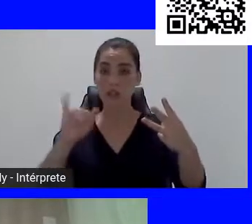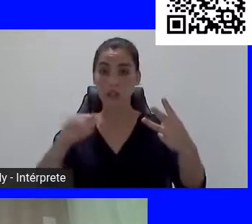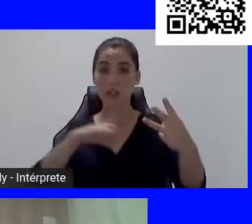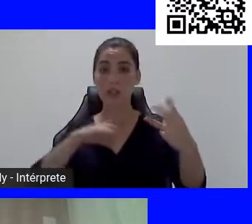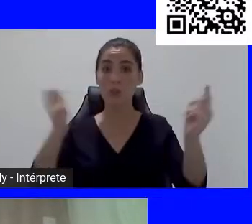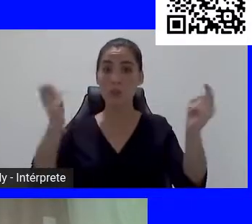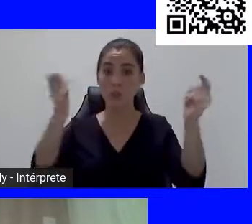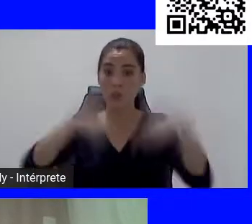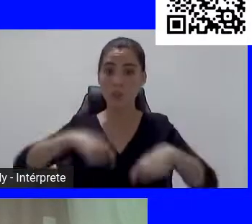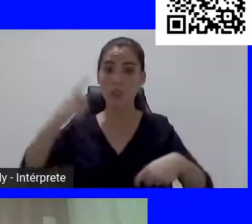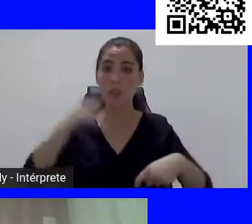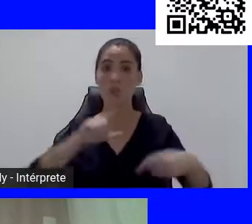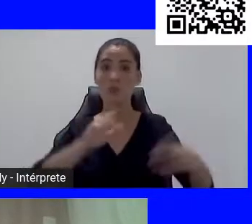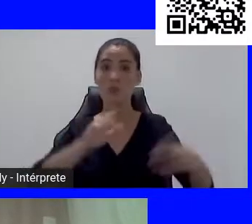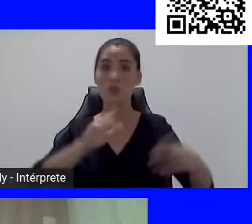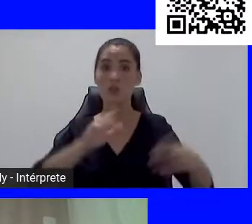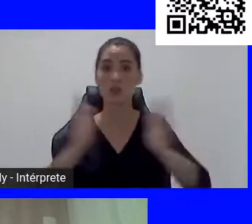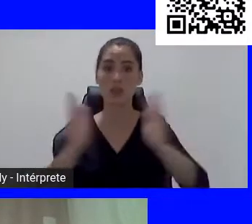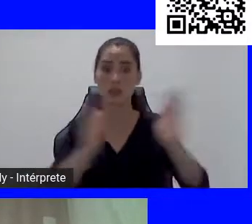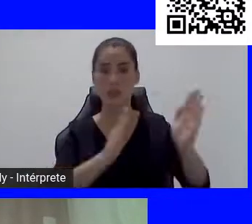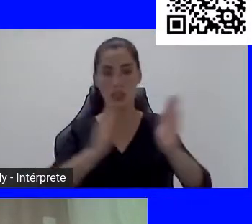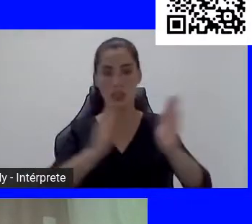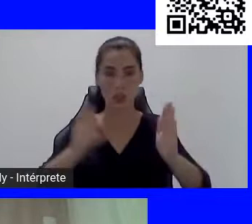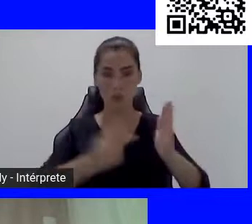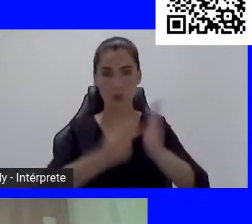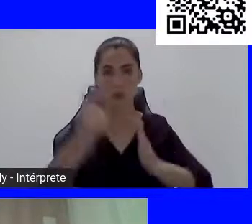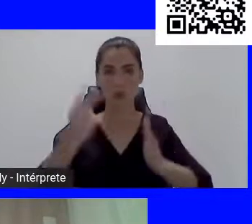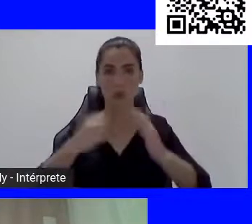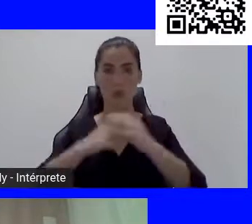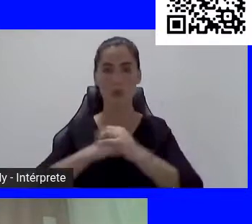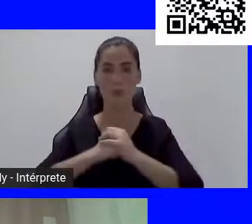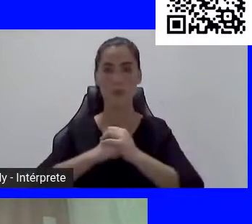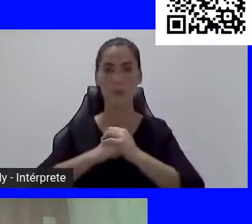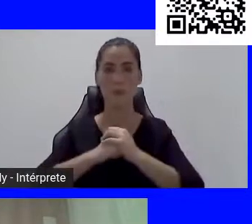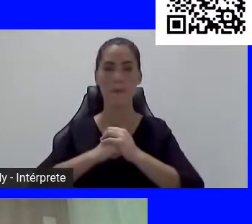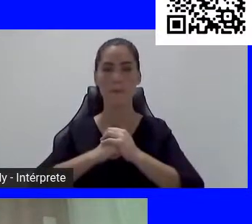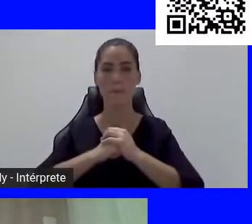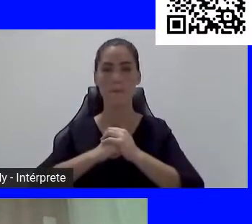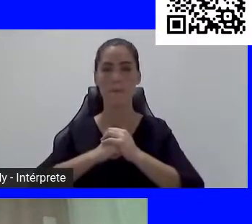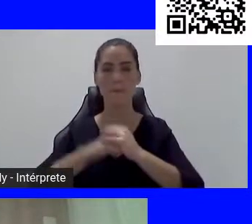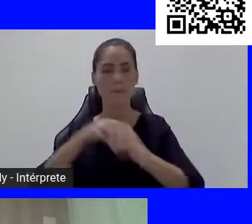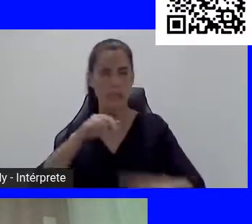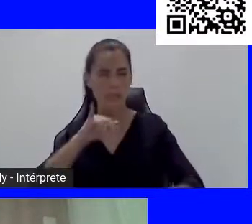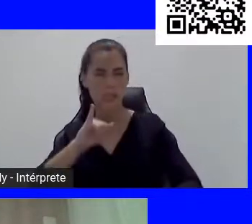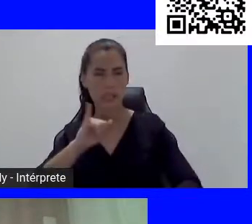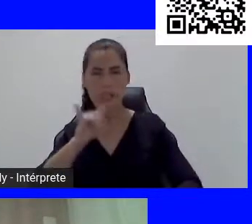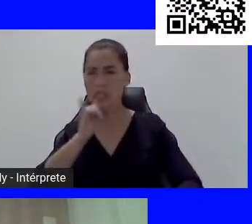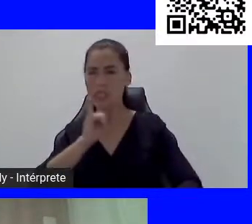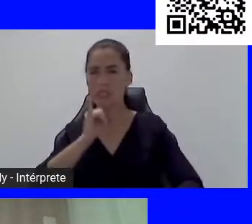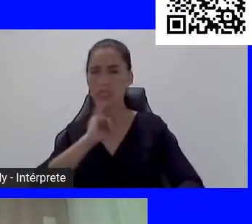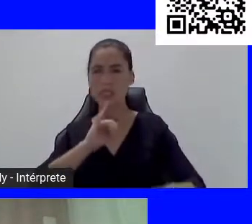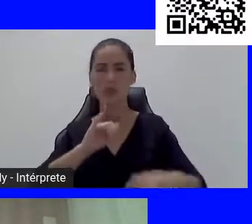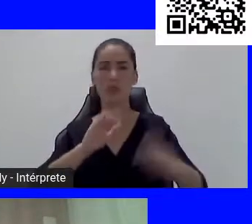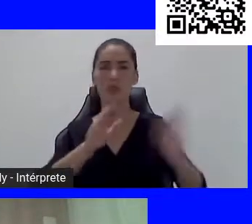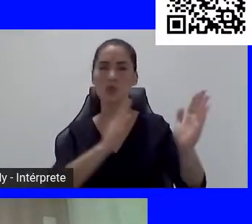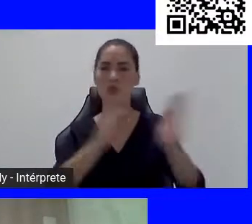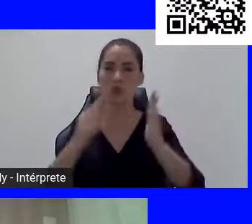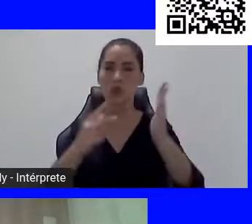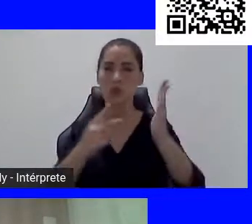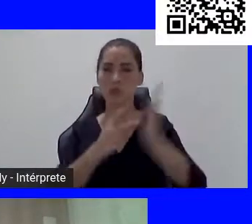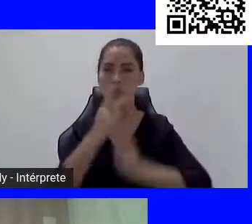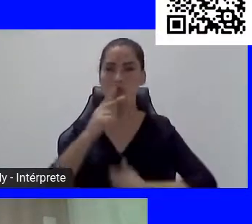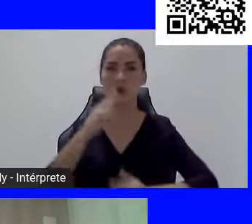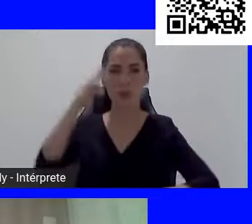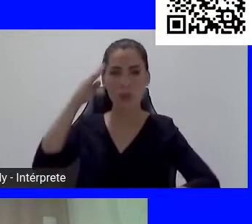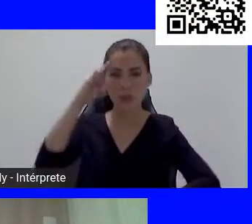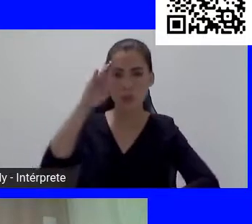cidadã Simone Tebet, num provável segundo turno entre Bolsonaro e Lula, qual seria o voto da cidadã Simone